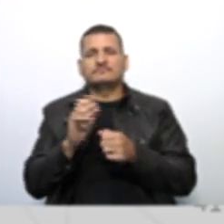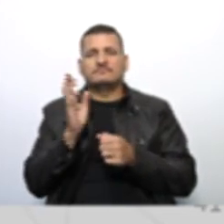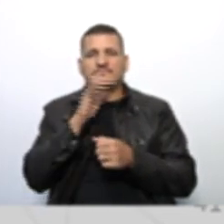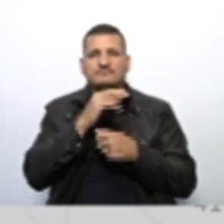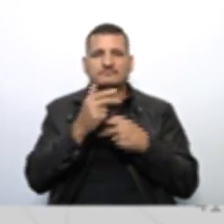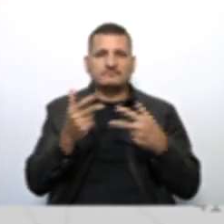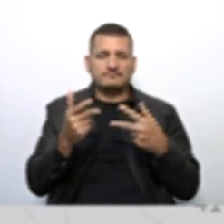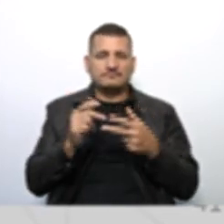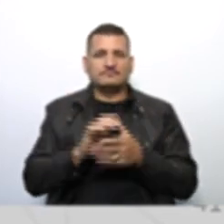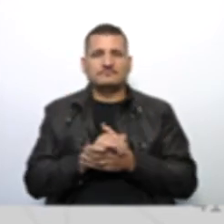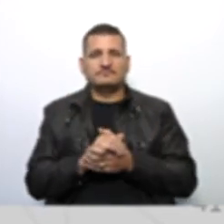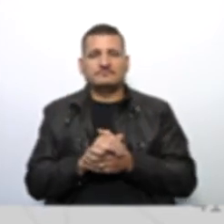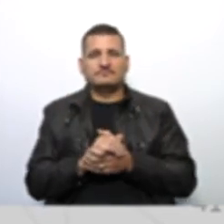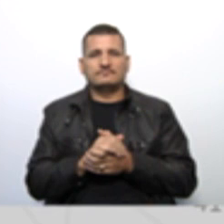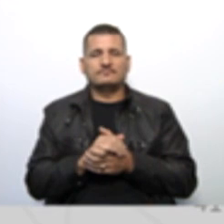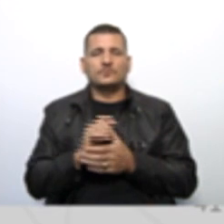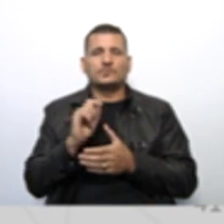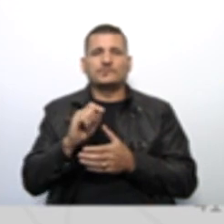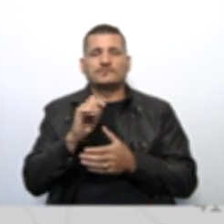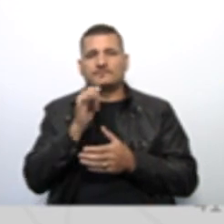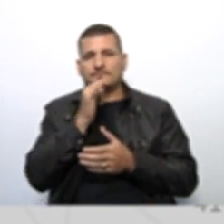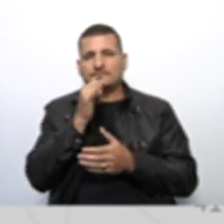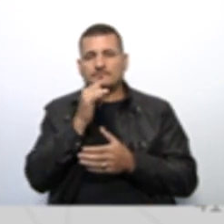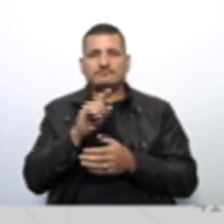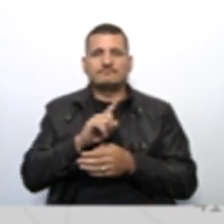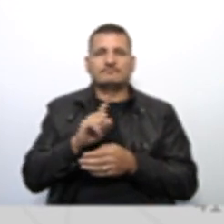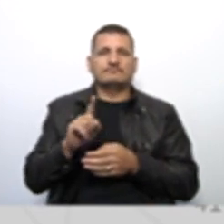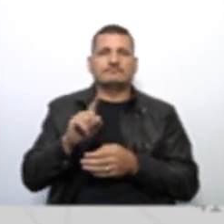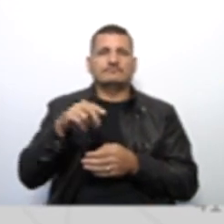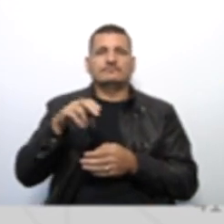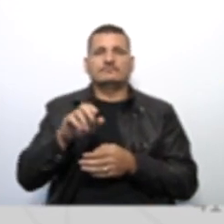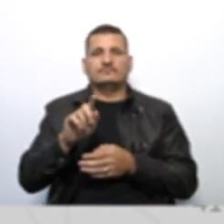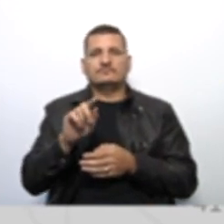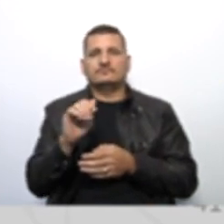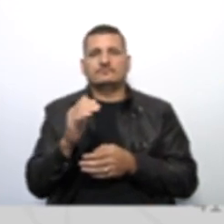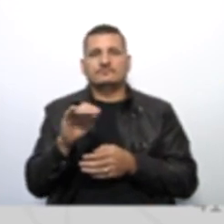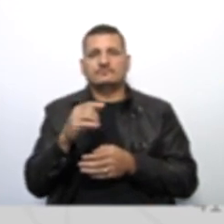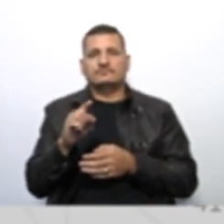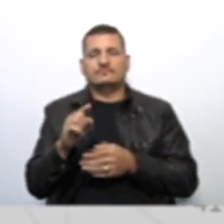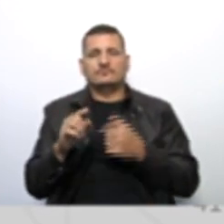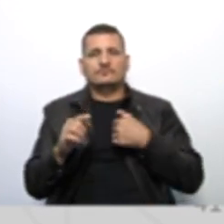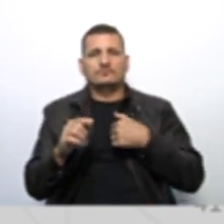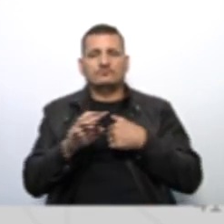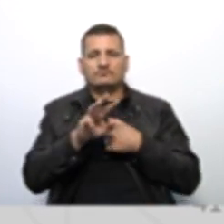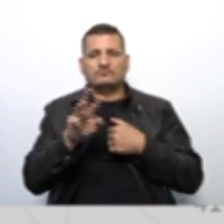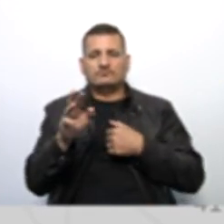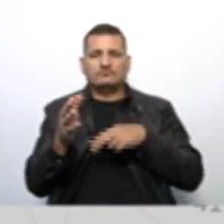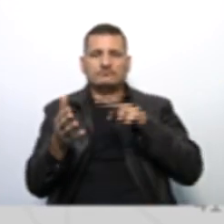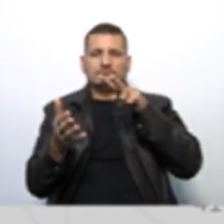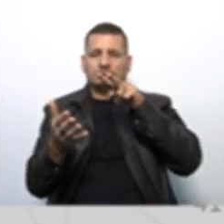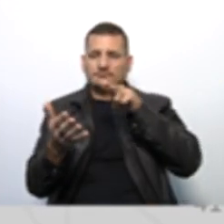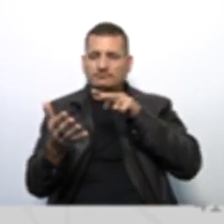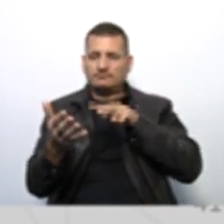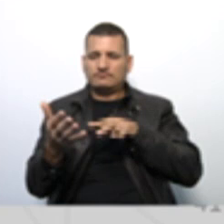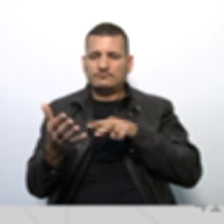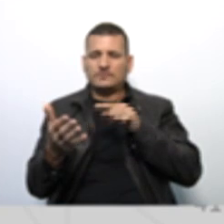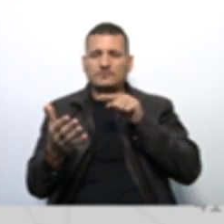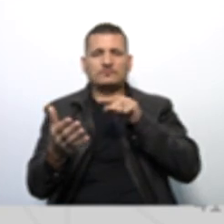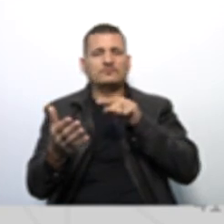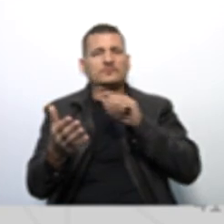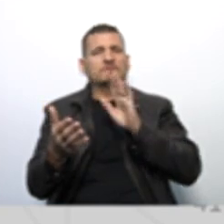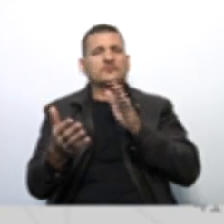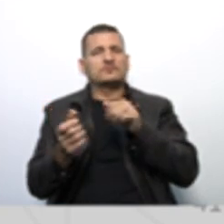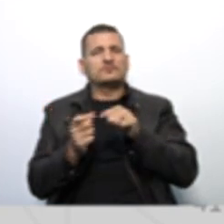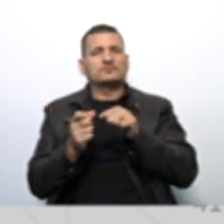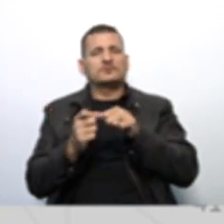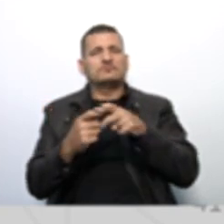mas ataques de negação, por exemplo. Eu estava lendo uma manchete agora há pouco que foi realizado um ataque de hacker